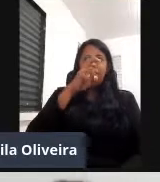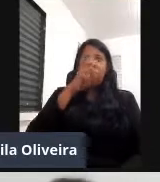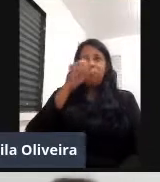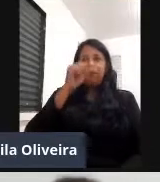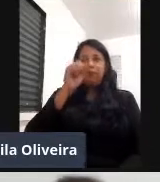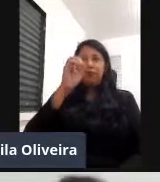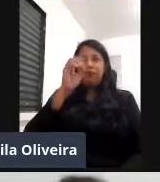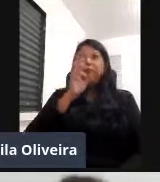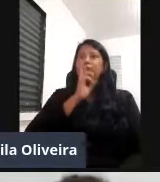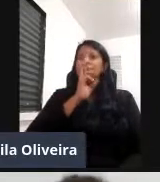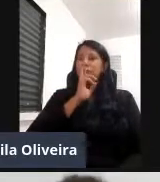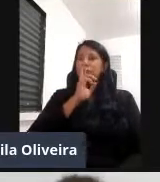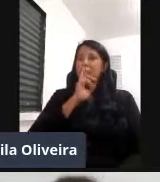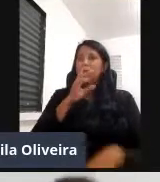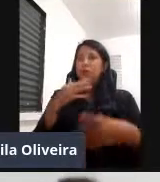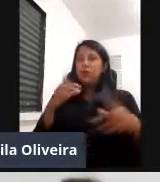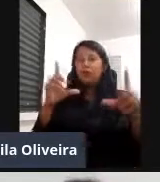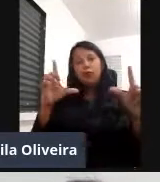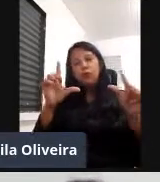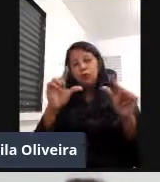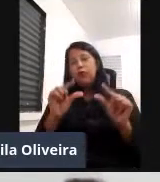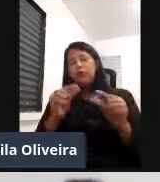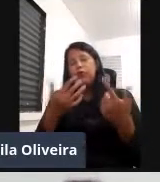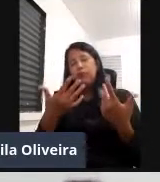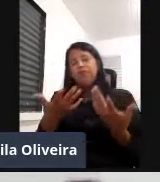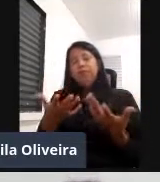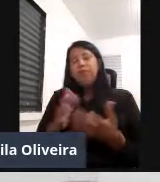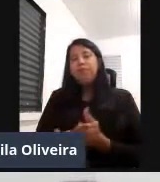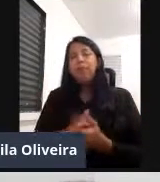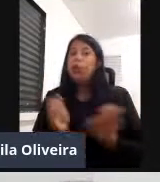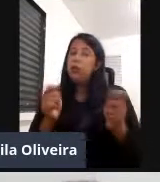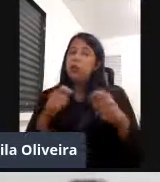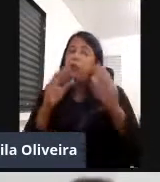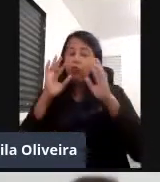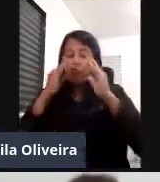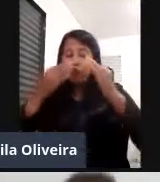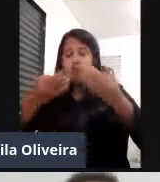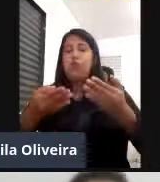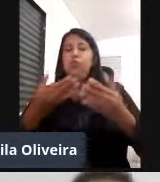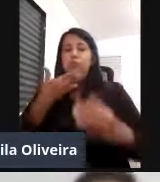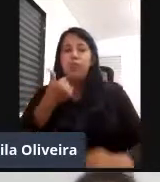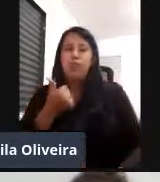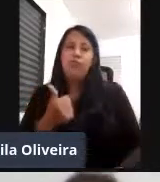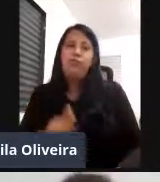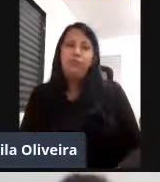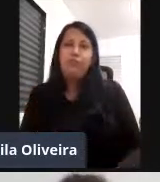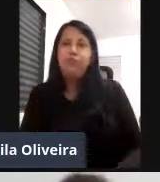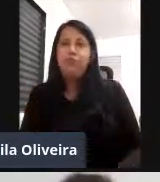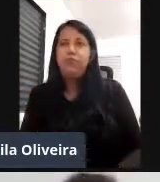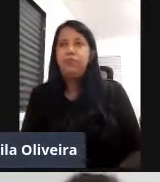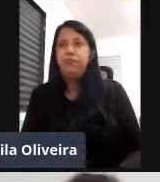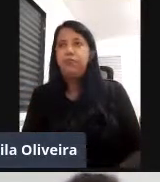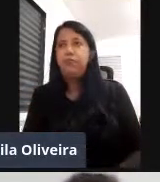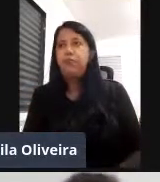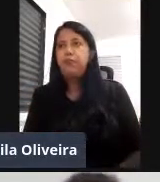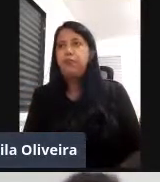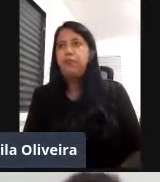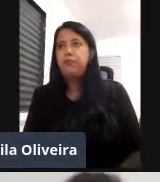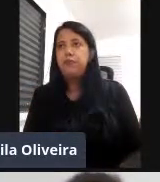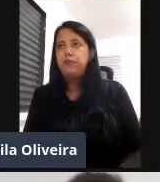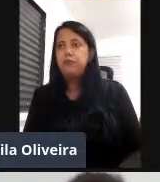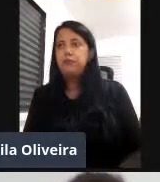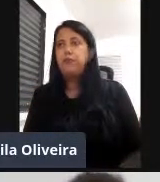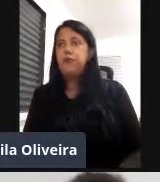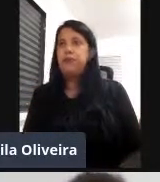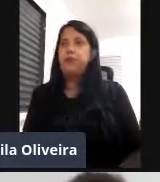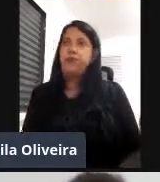a 243 mil, está muito mais focado, certo? Agora a gente vai fazer dessa mesma forma. A